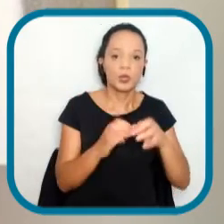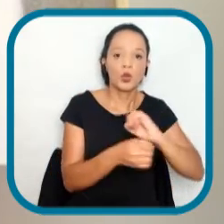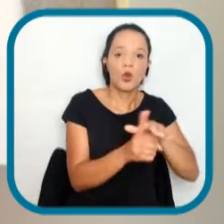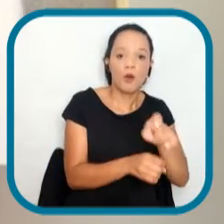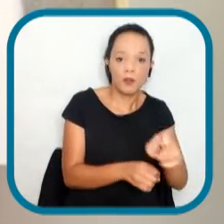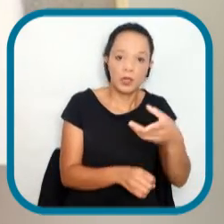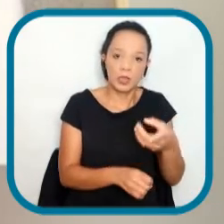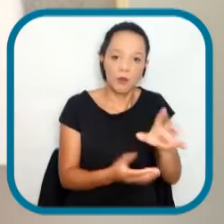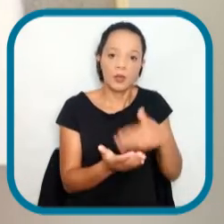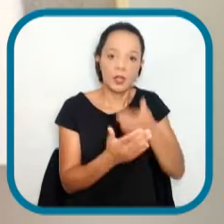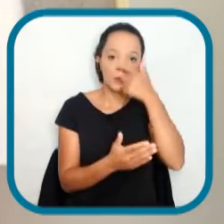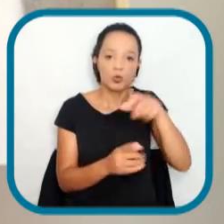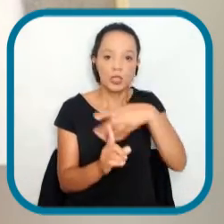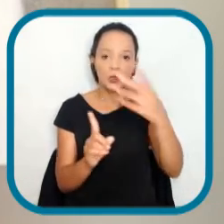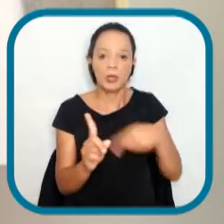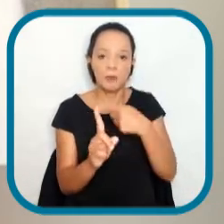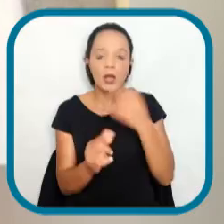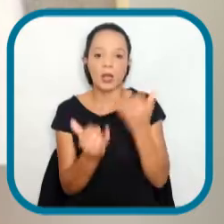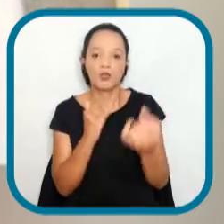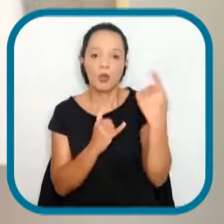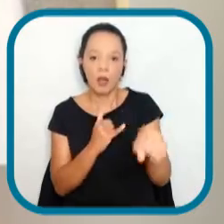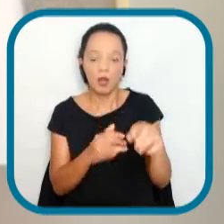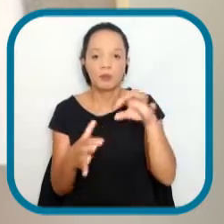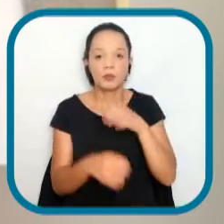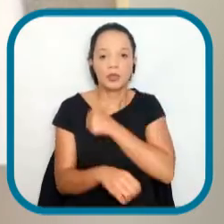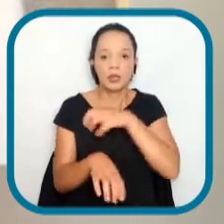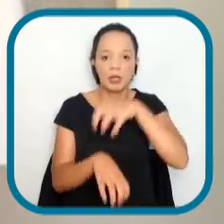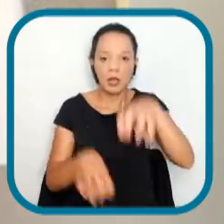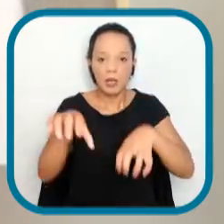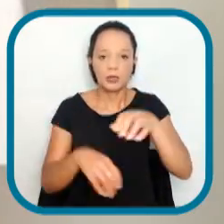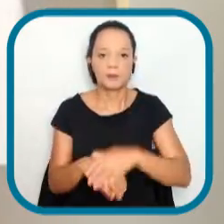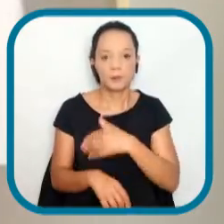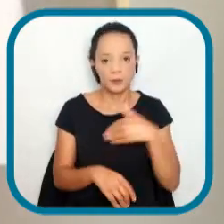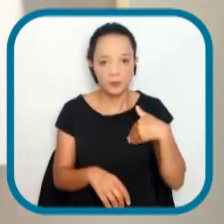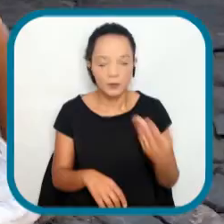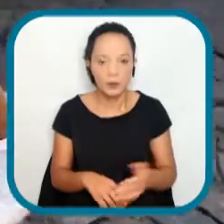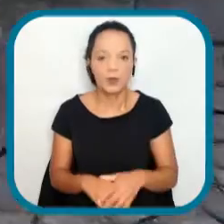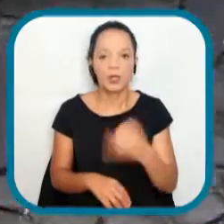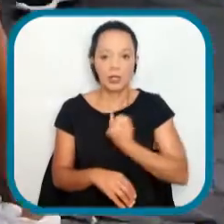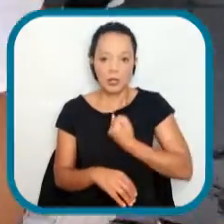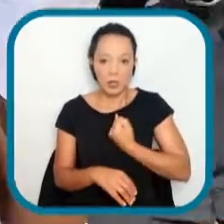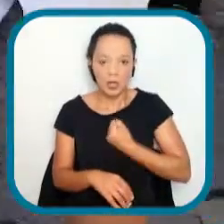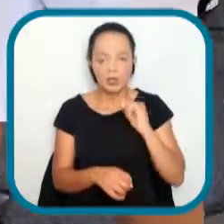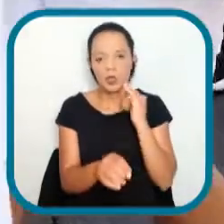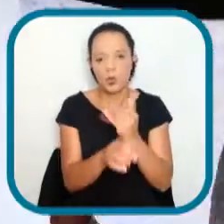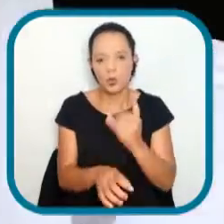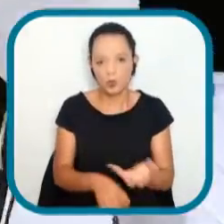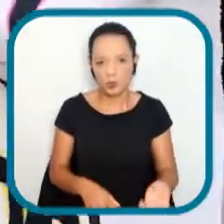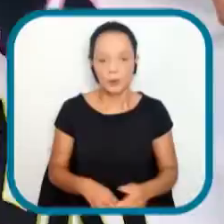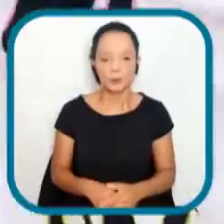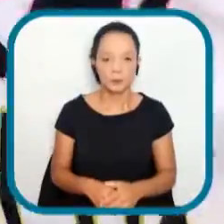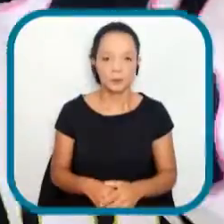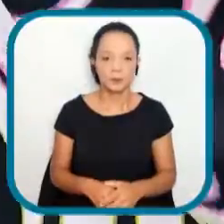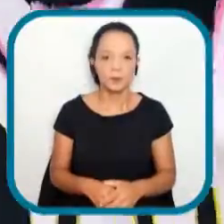relacionada com o Covid-19 pôs as pessoas LGBTI+, em risco a nível habitacional, a nível de saúde, a nível identitário e muitos outros.